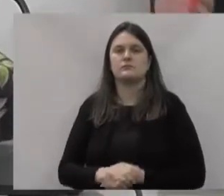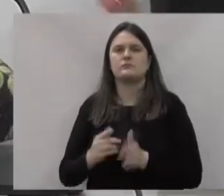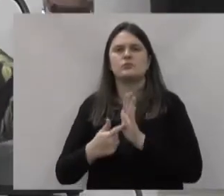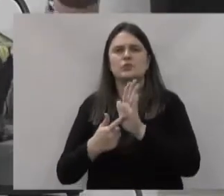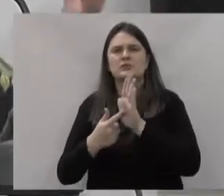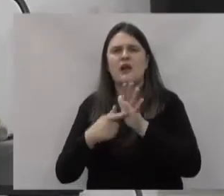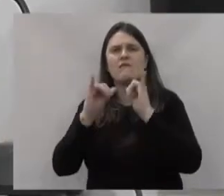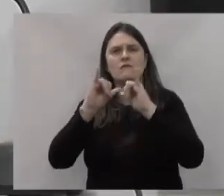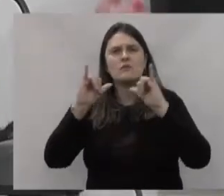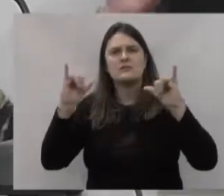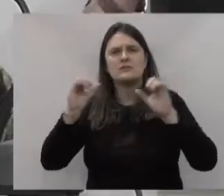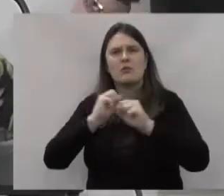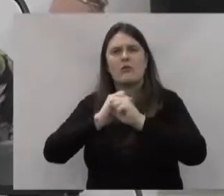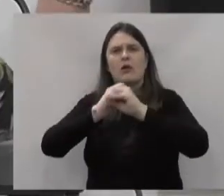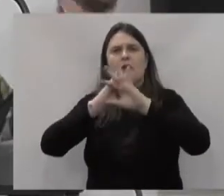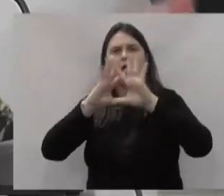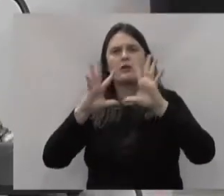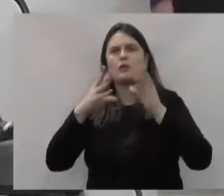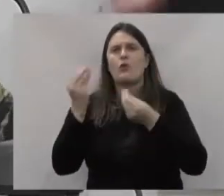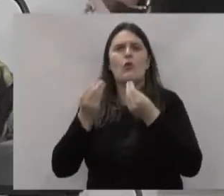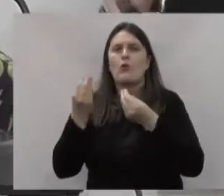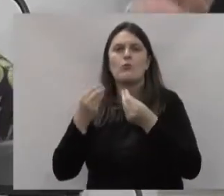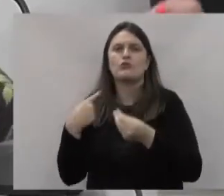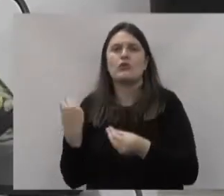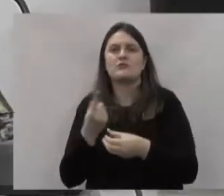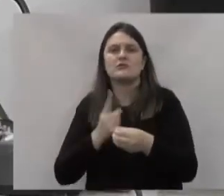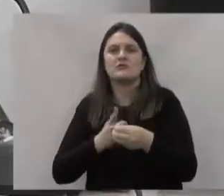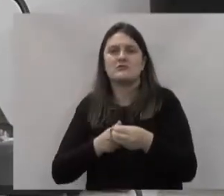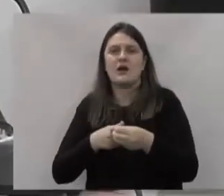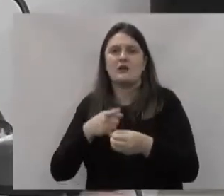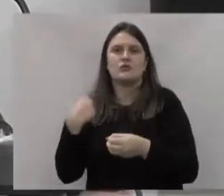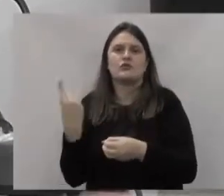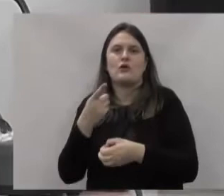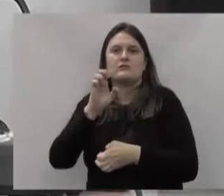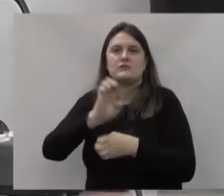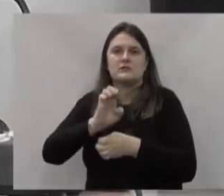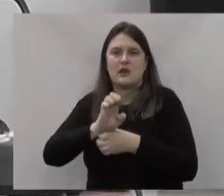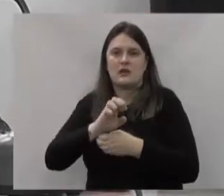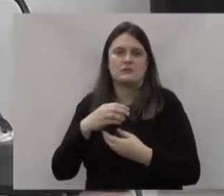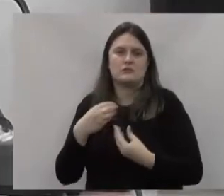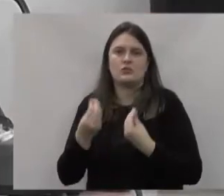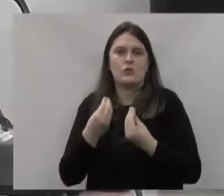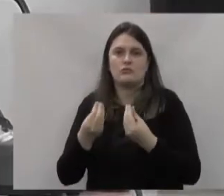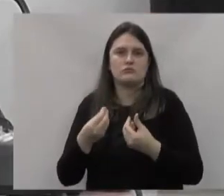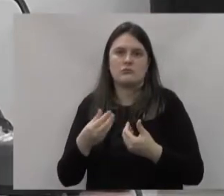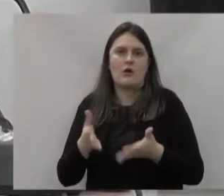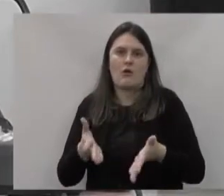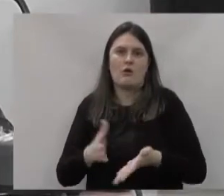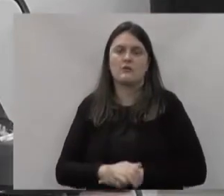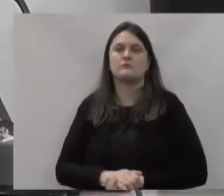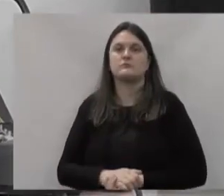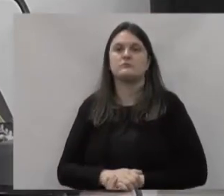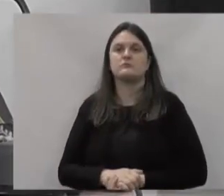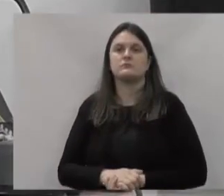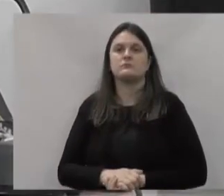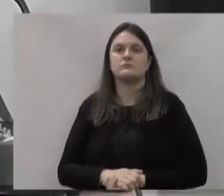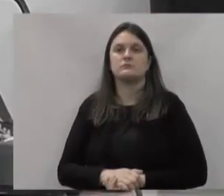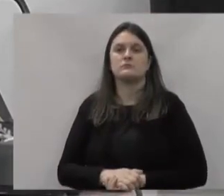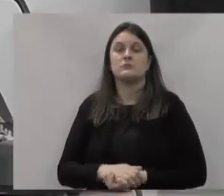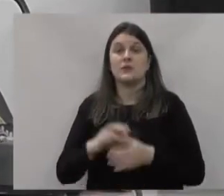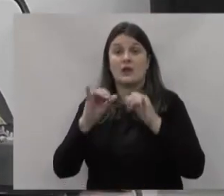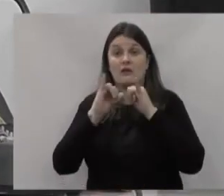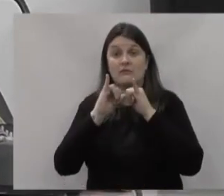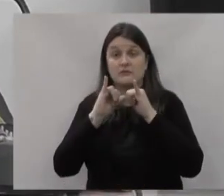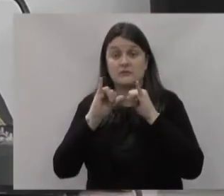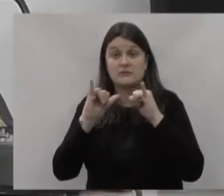para trazer para eles em que patamar que nós temos nosso estado e nosso município. E também